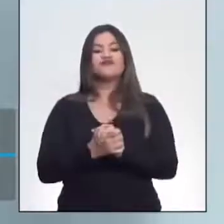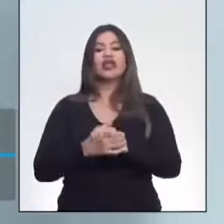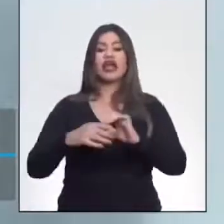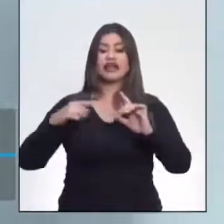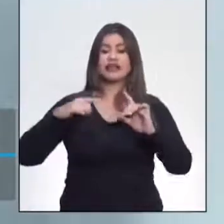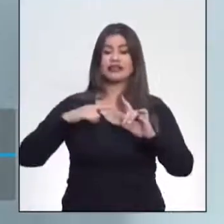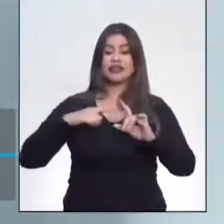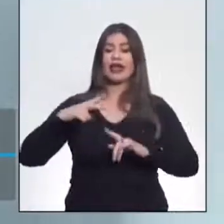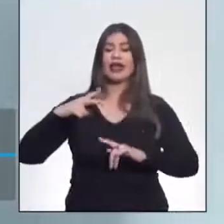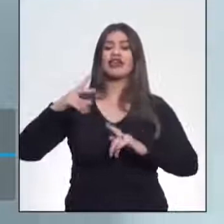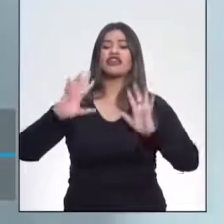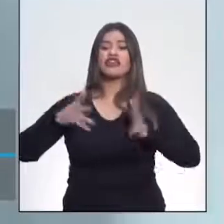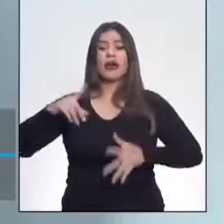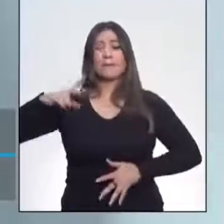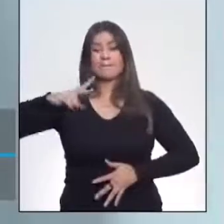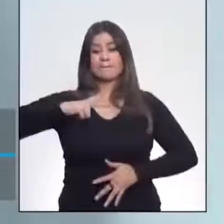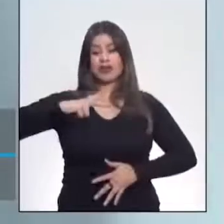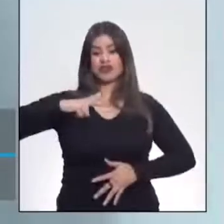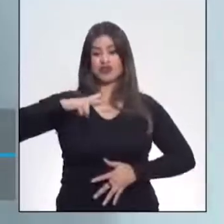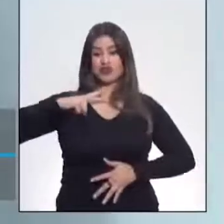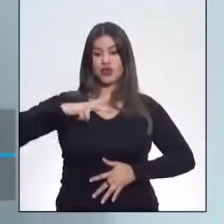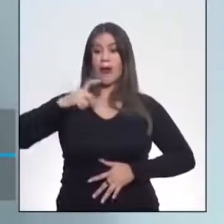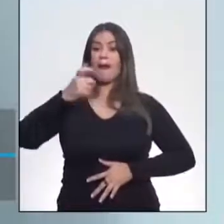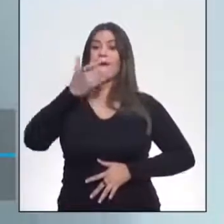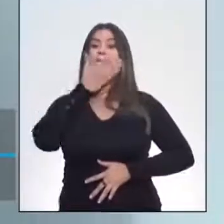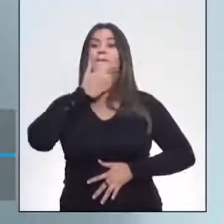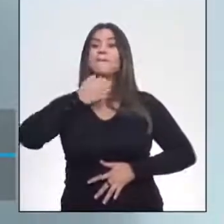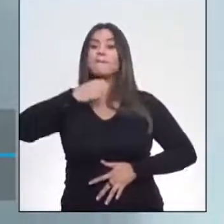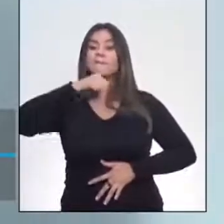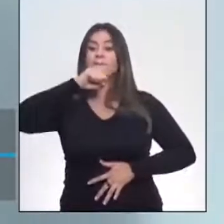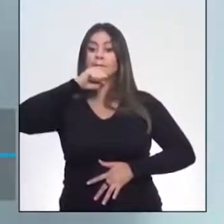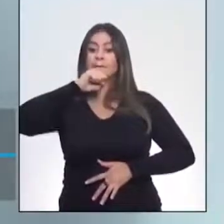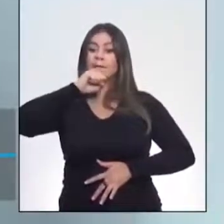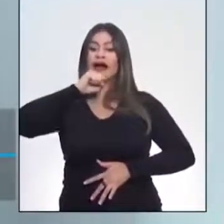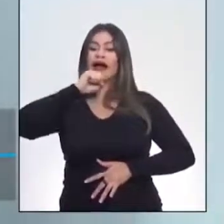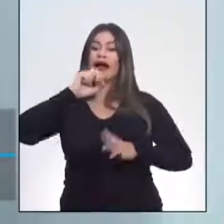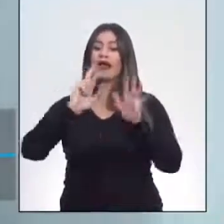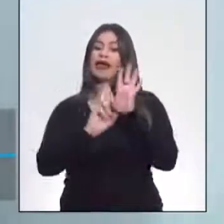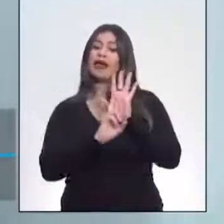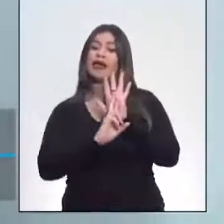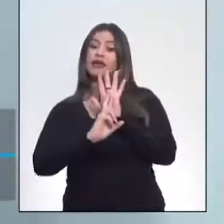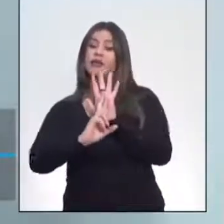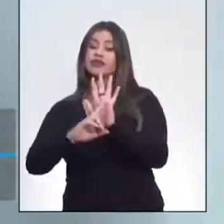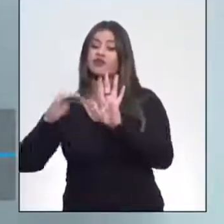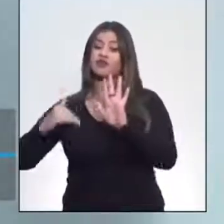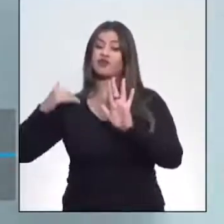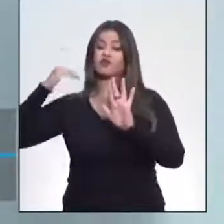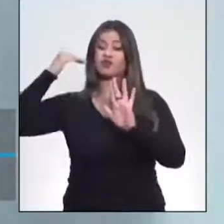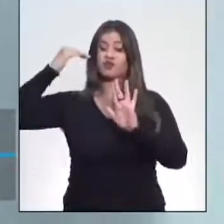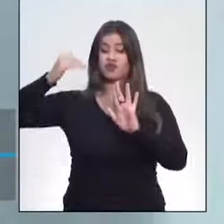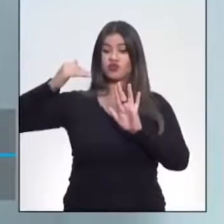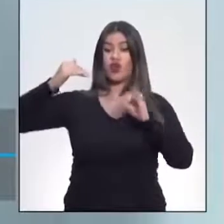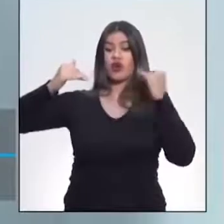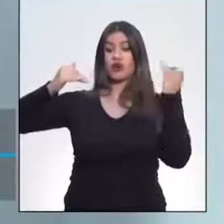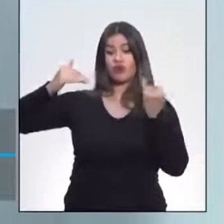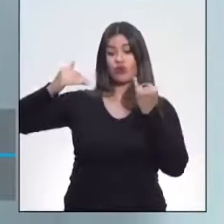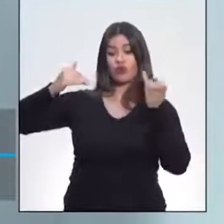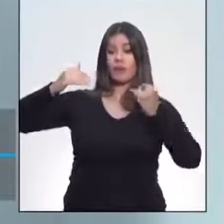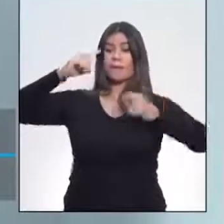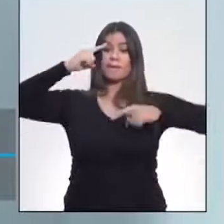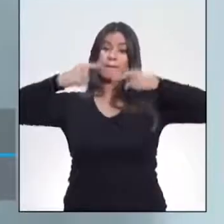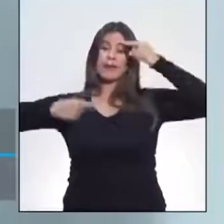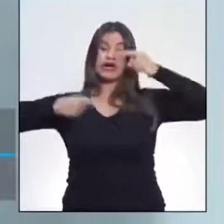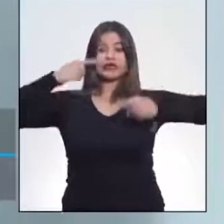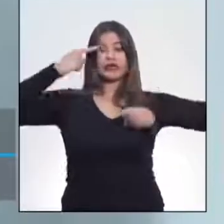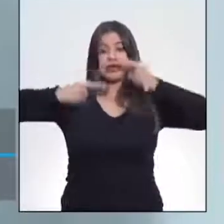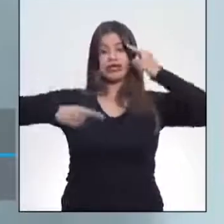Pater como um grande administrador a pessoa mais importante ali da sociedade e nós temos agora algumas disputas dentro